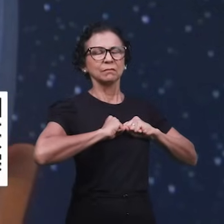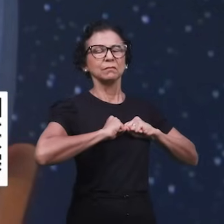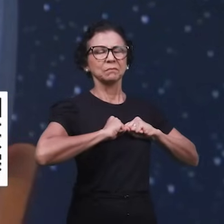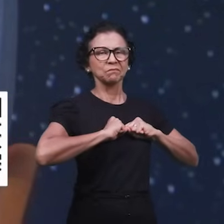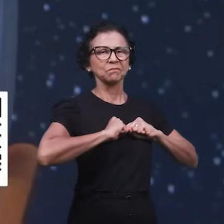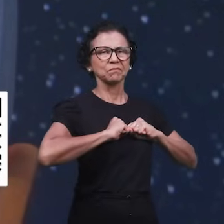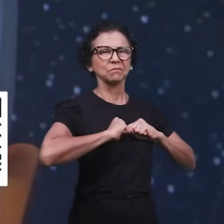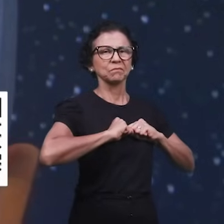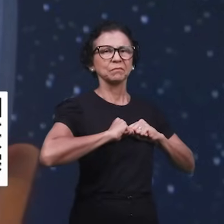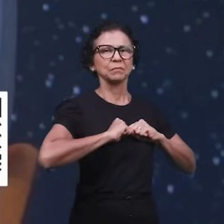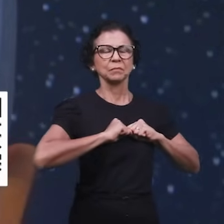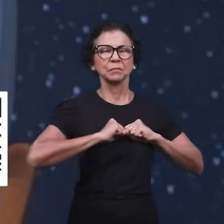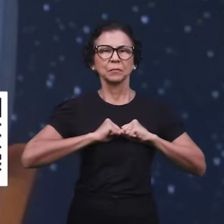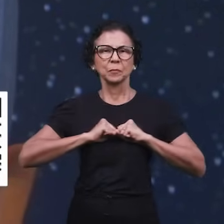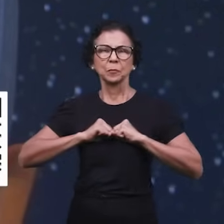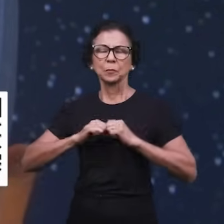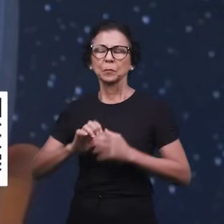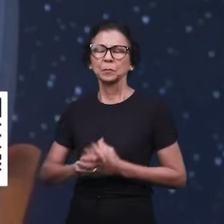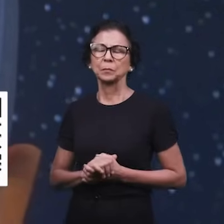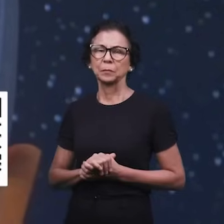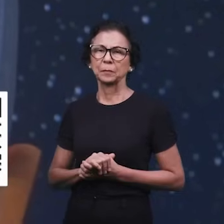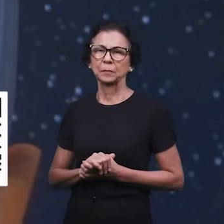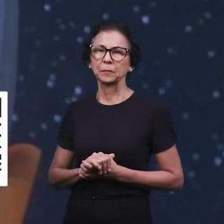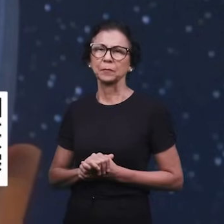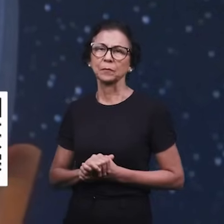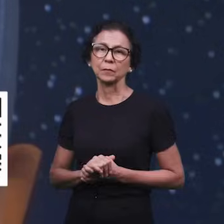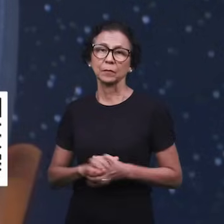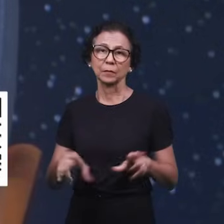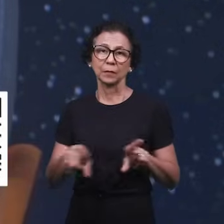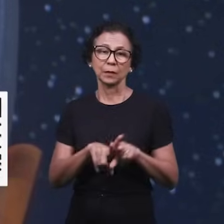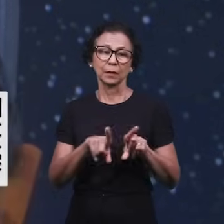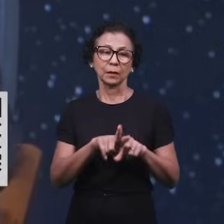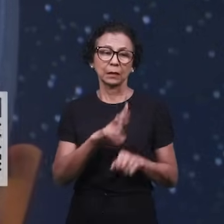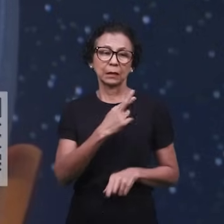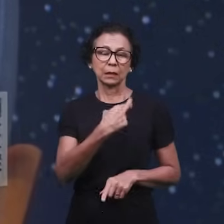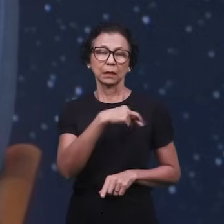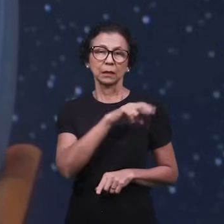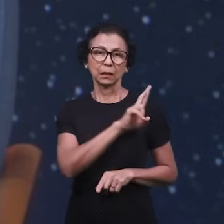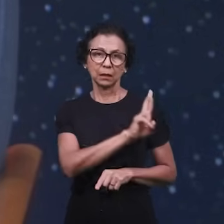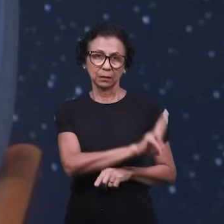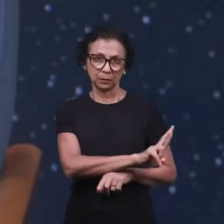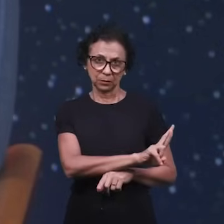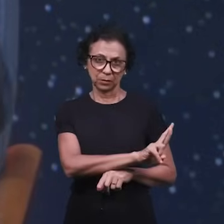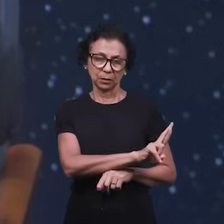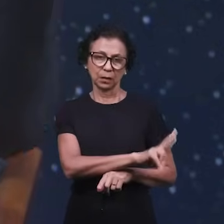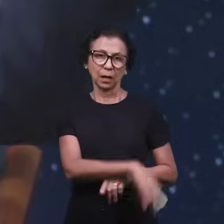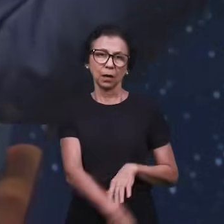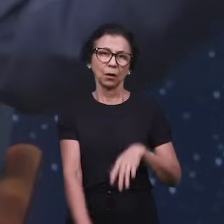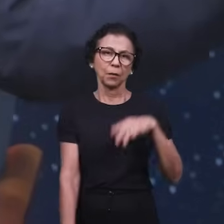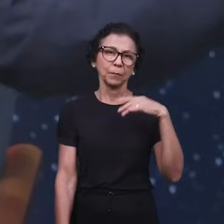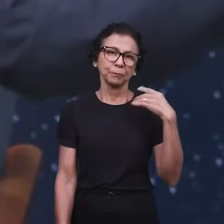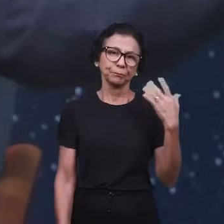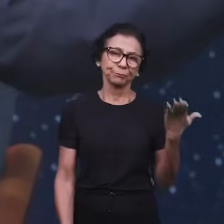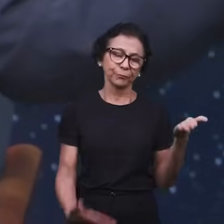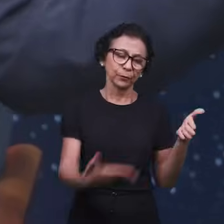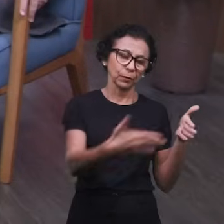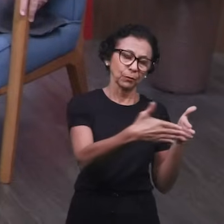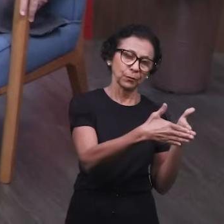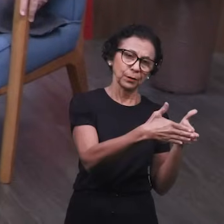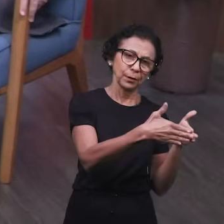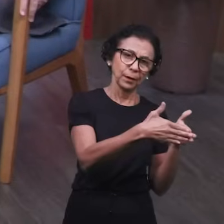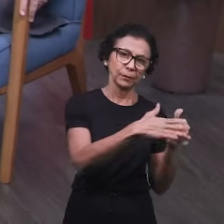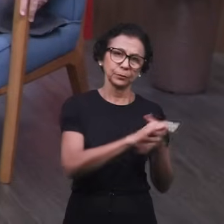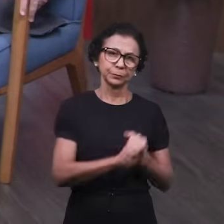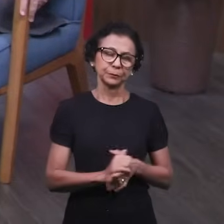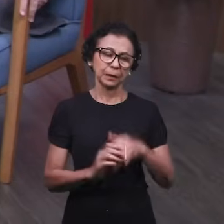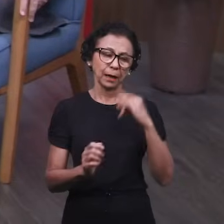O homem e a própria religião se enveredaram para essa face